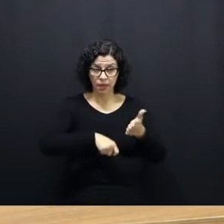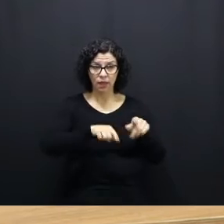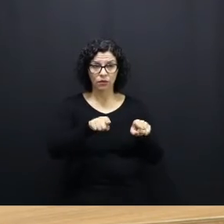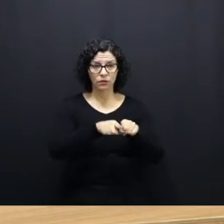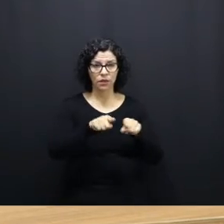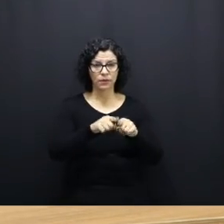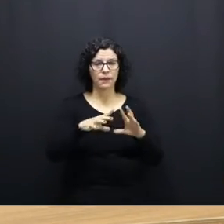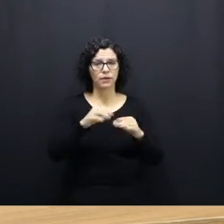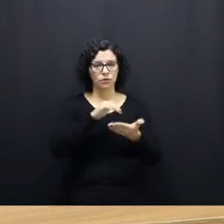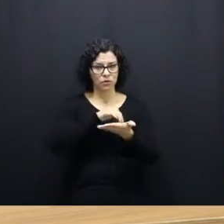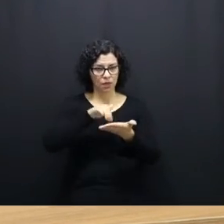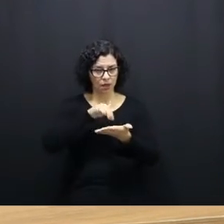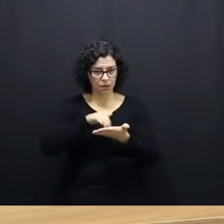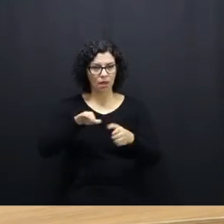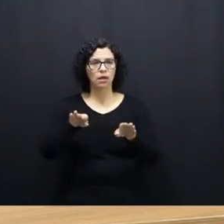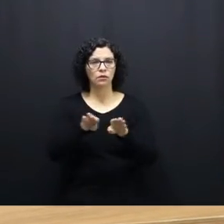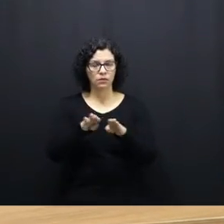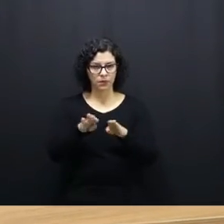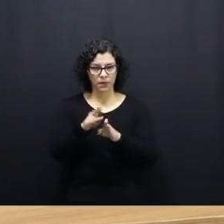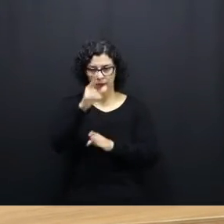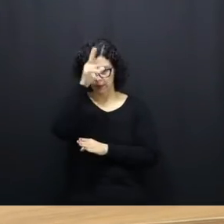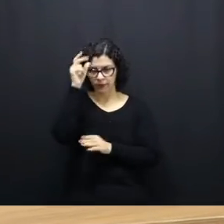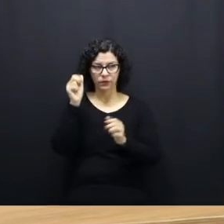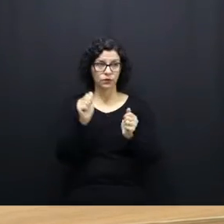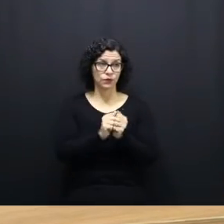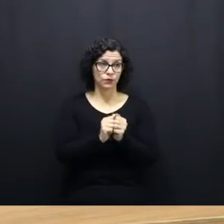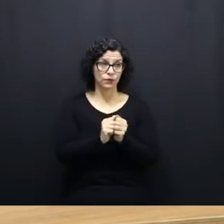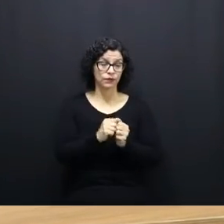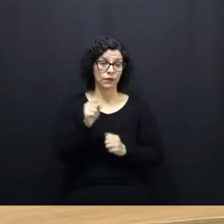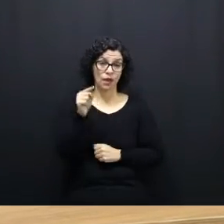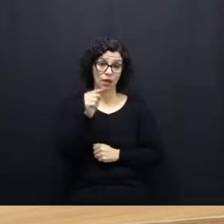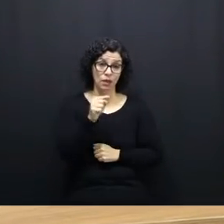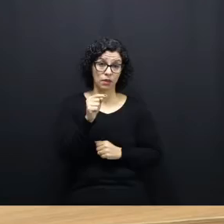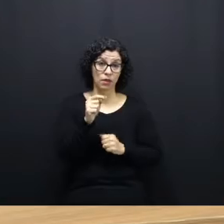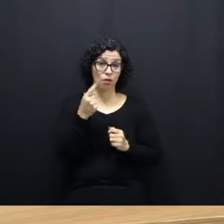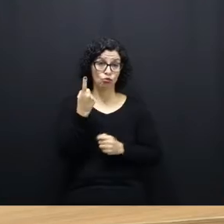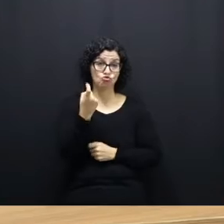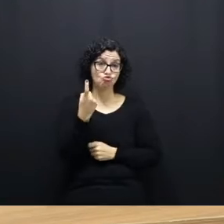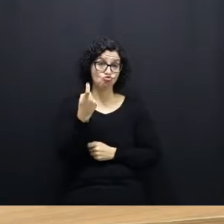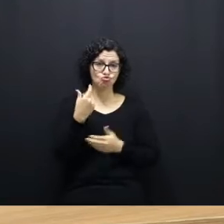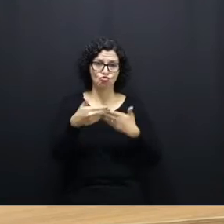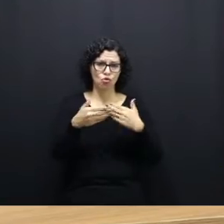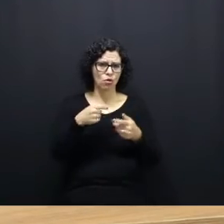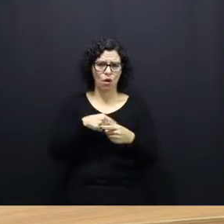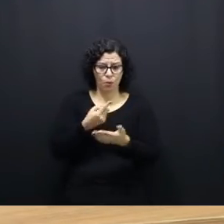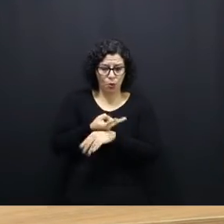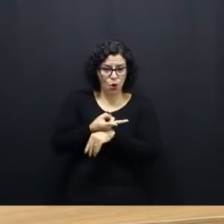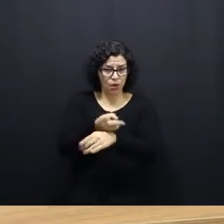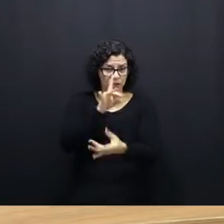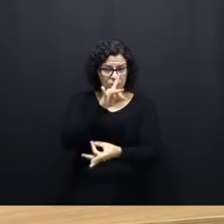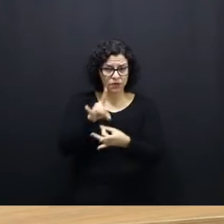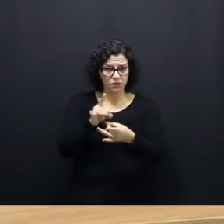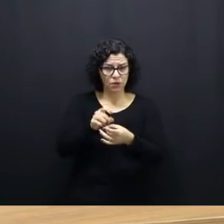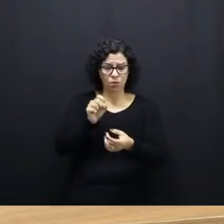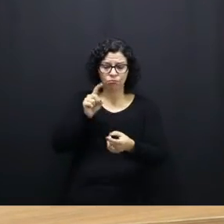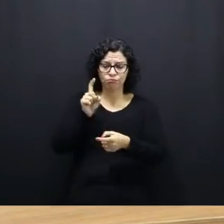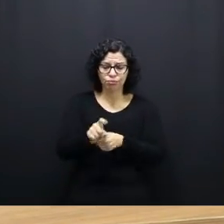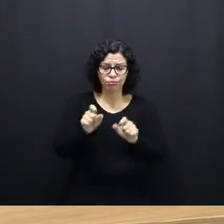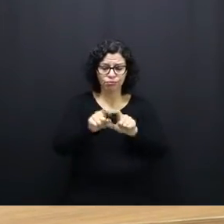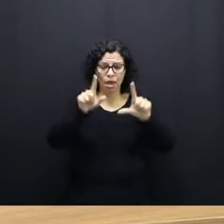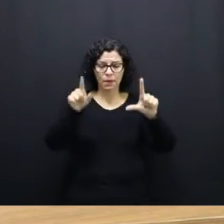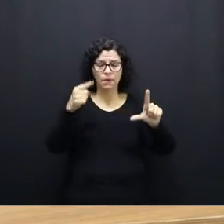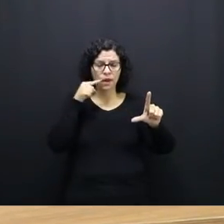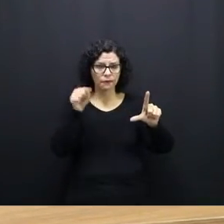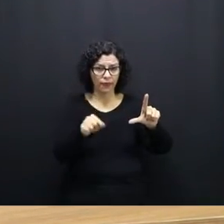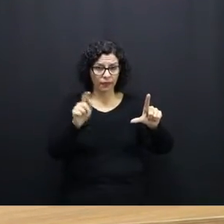por todos os secretários e aparecer eu abrir um aleatório não procurei um específico eu só queria saber